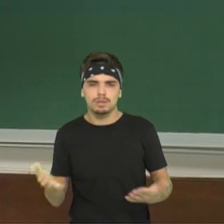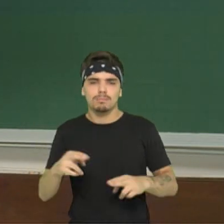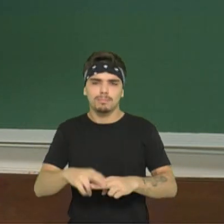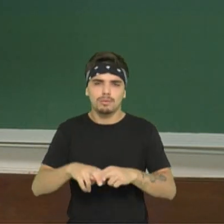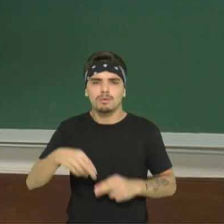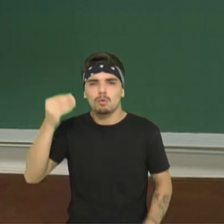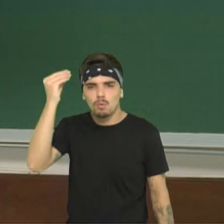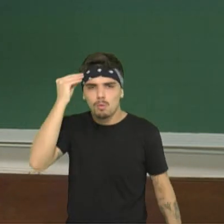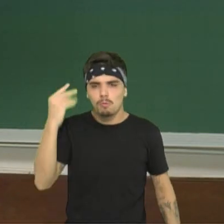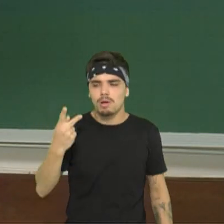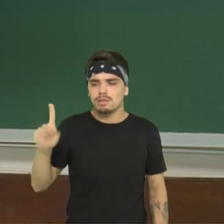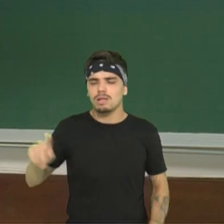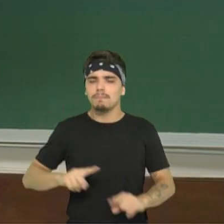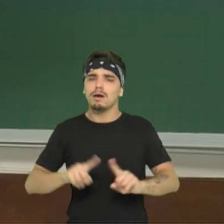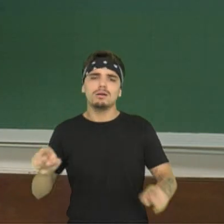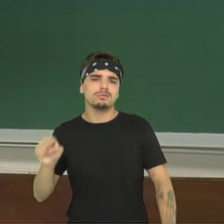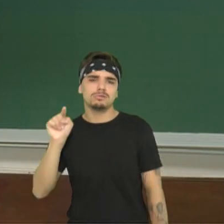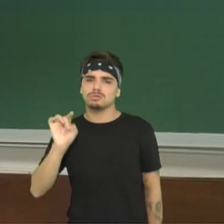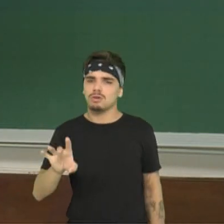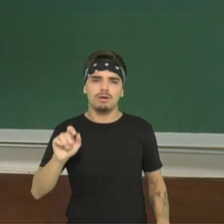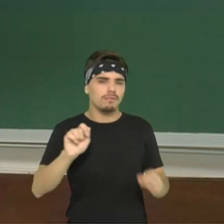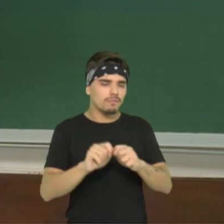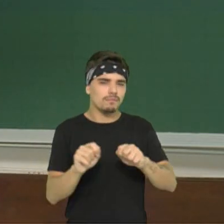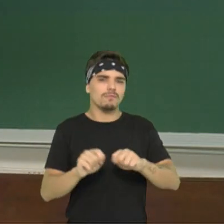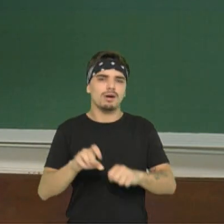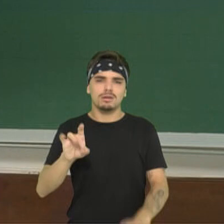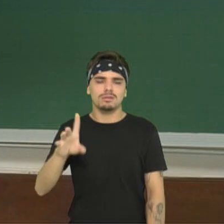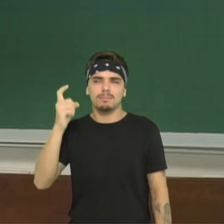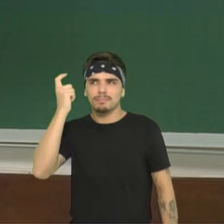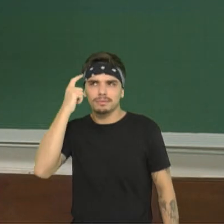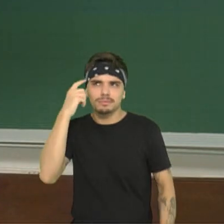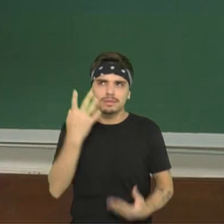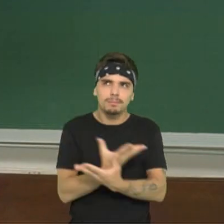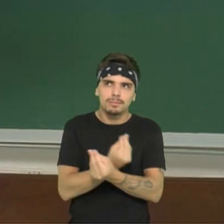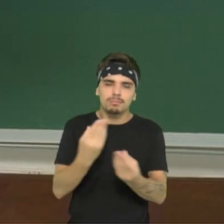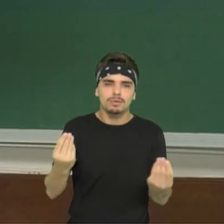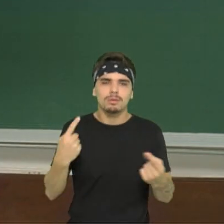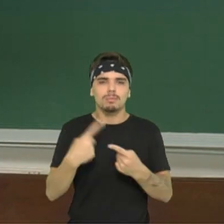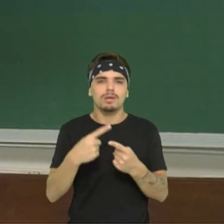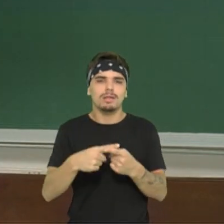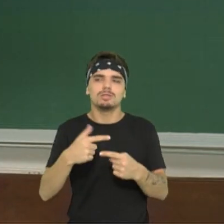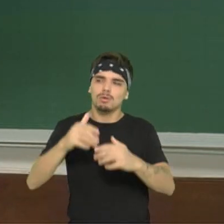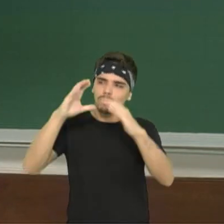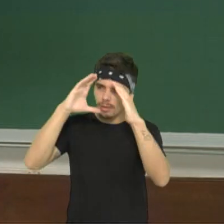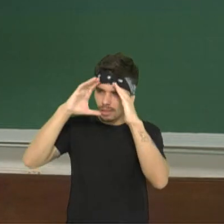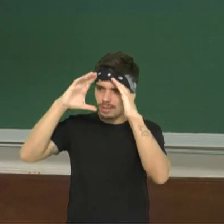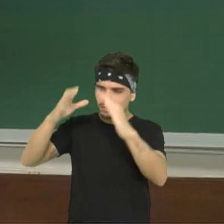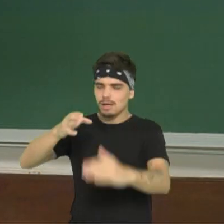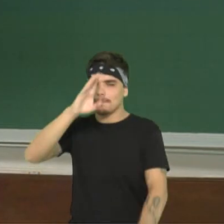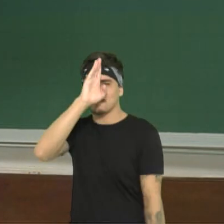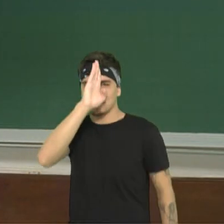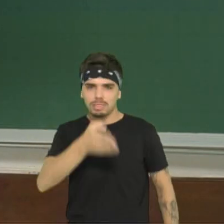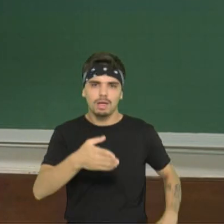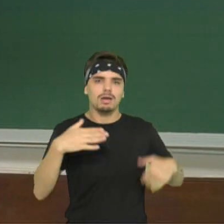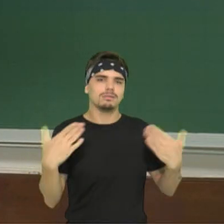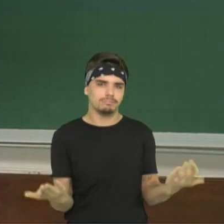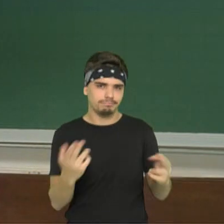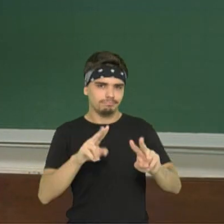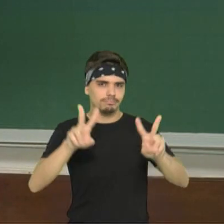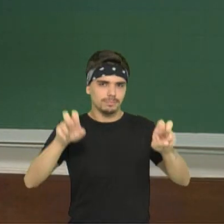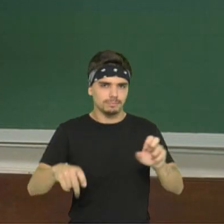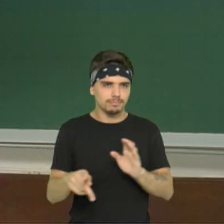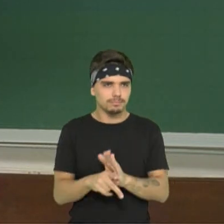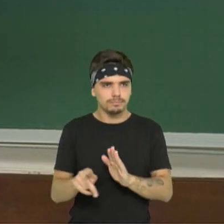sim, ele simplesmente fazia as coisas ali sem pensar muito, porque ele estava cumprindo ordens. É a ideia de banalidade